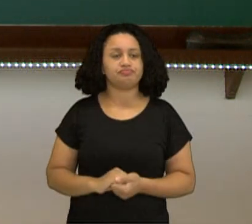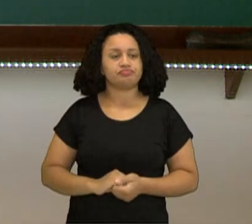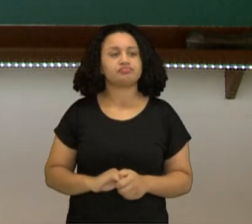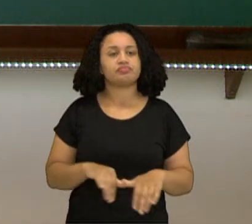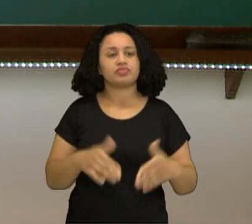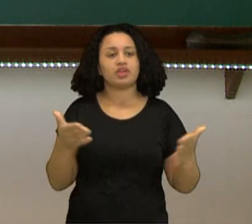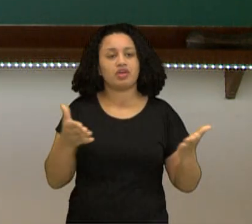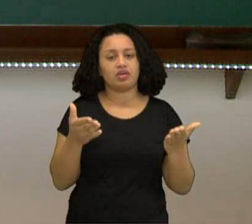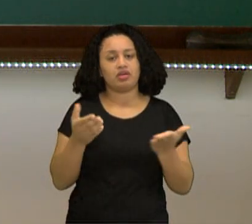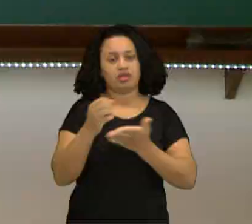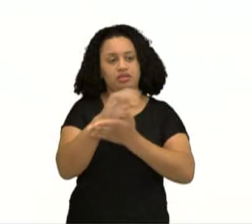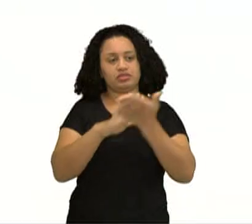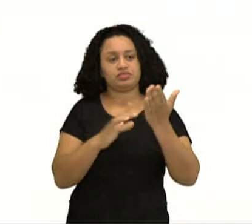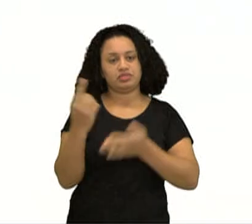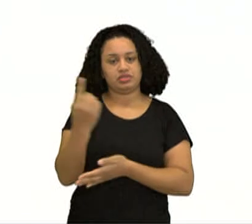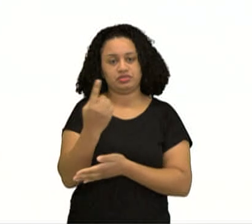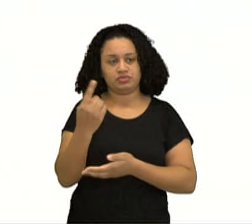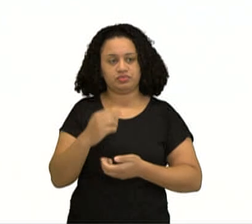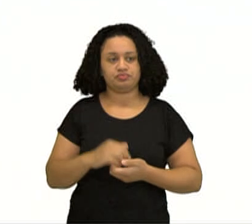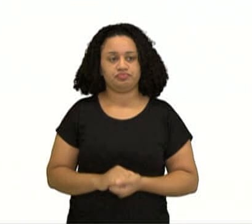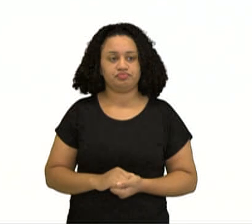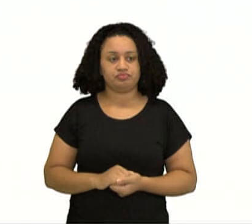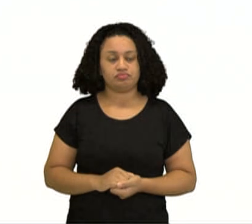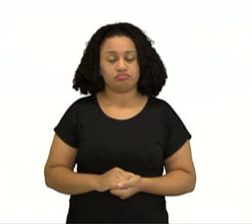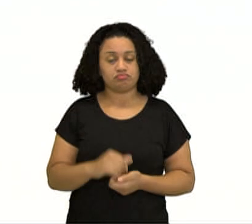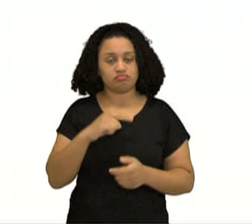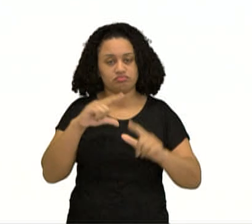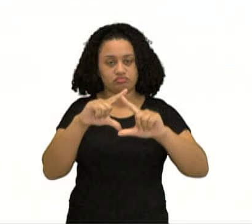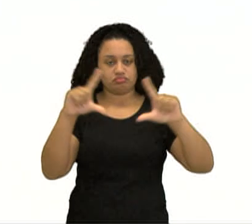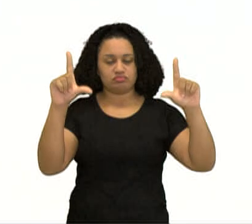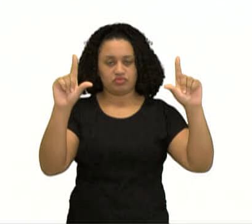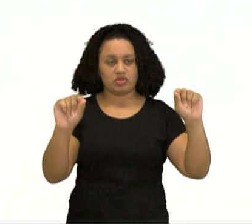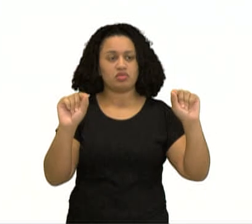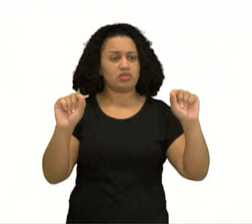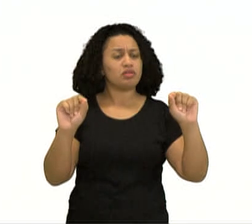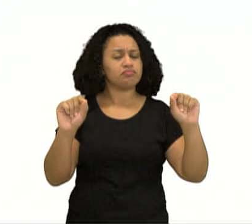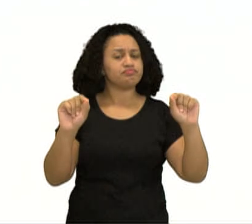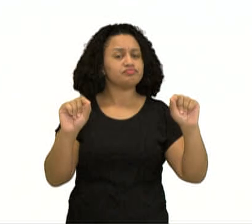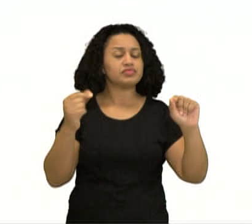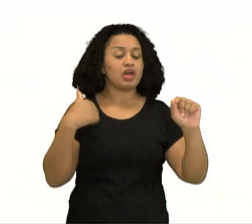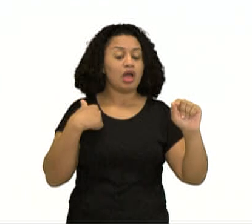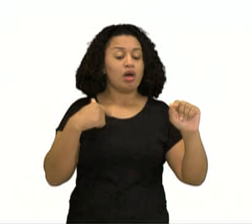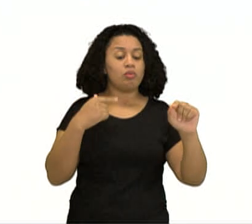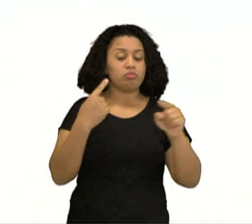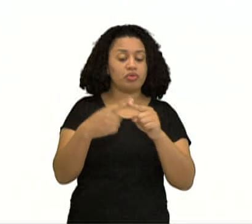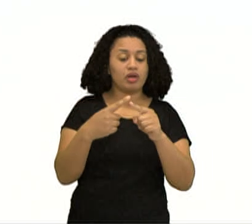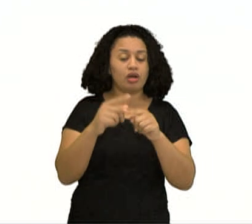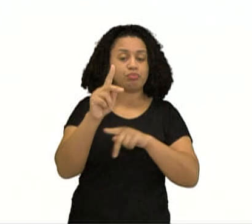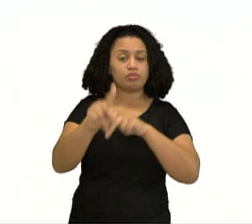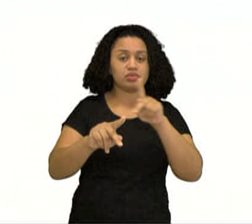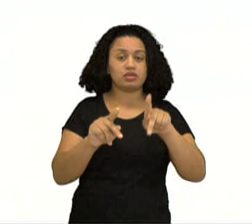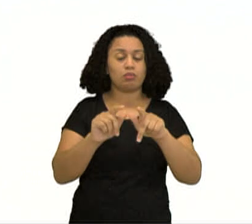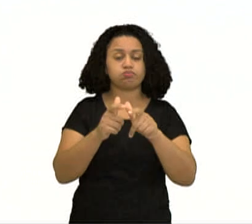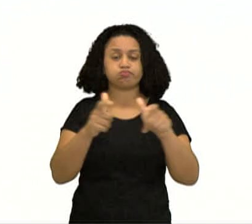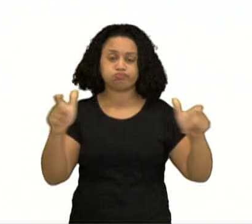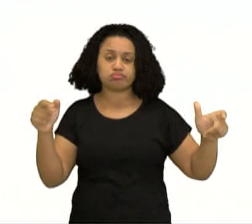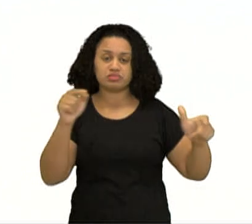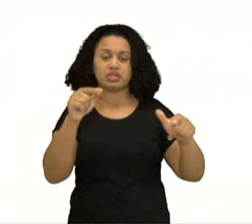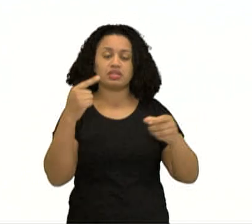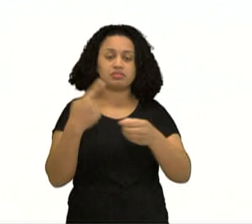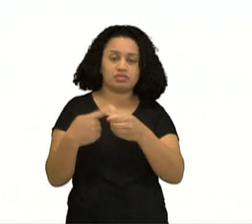de atividade 1. O fato é que, com o crescimento da população urbana,